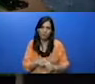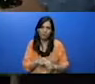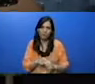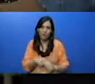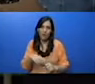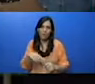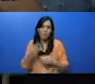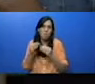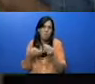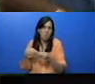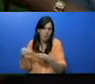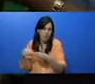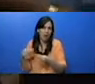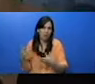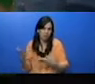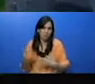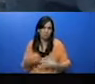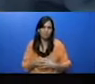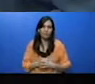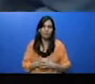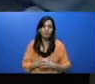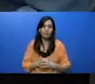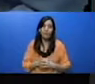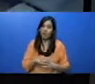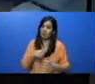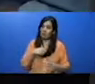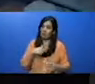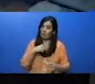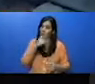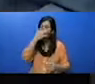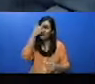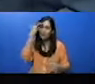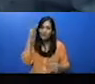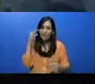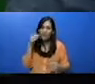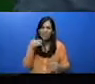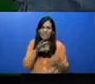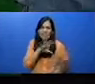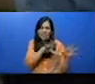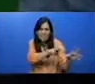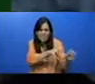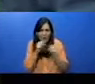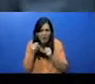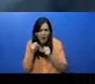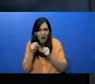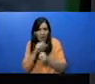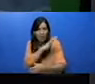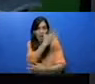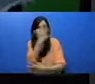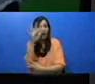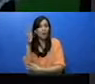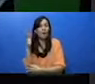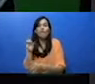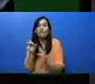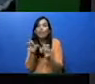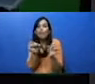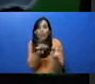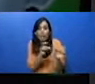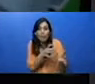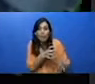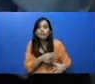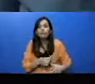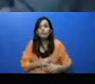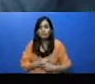animais precisam ser sacrificados. Então, tem pessoas que retiram esses animais da natureza para vender para